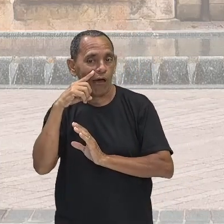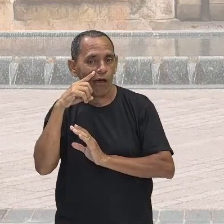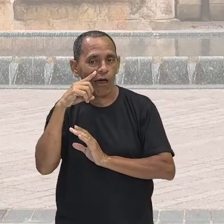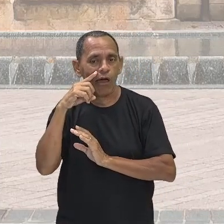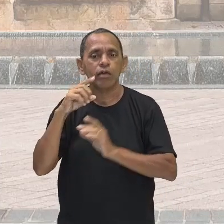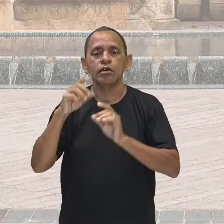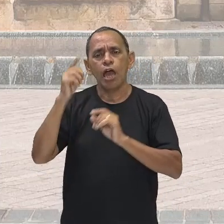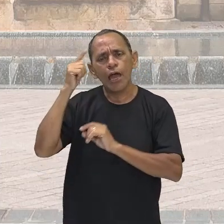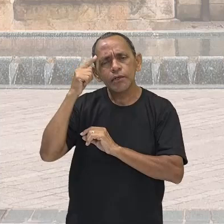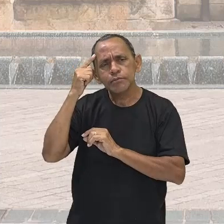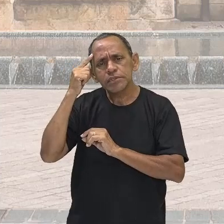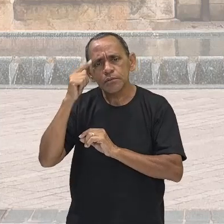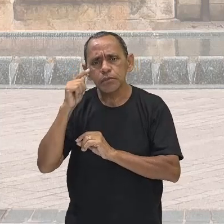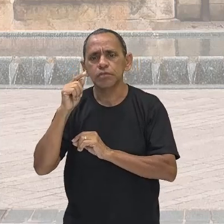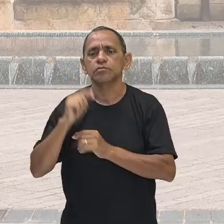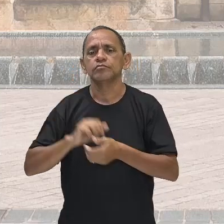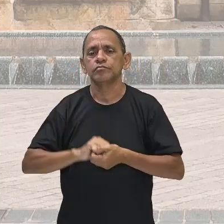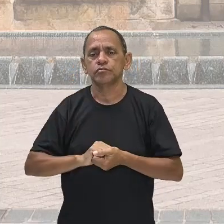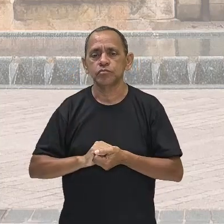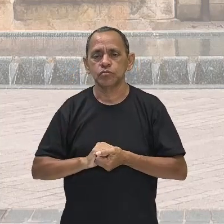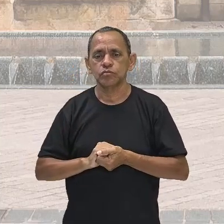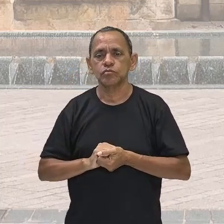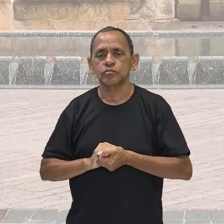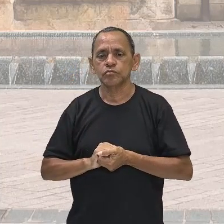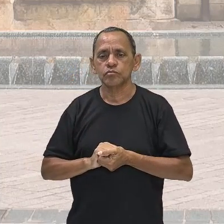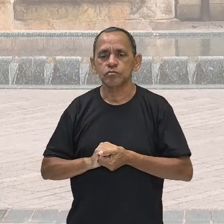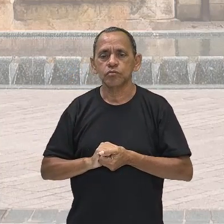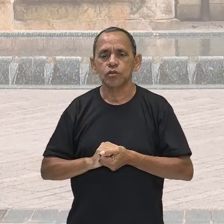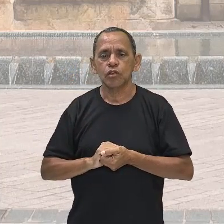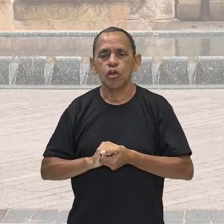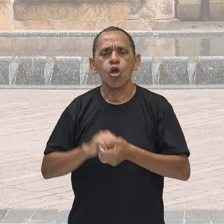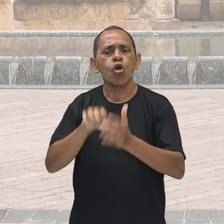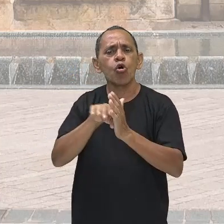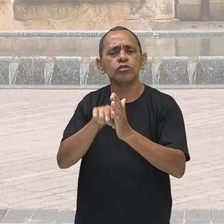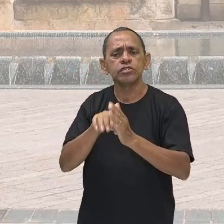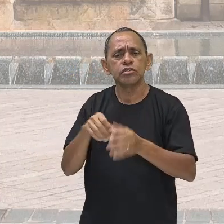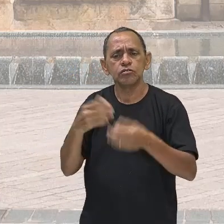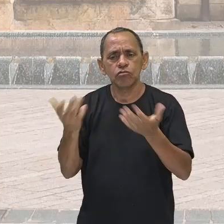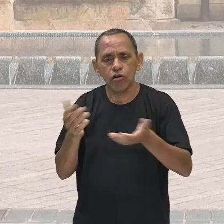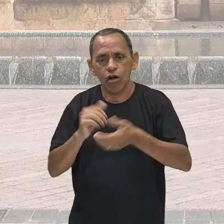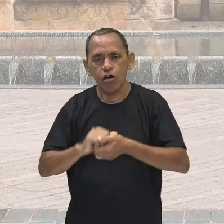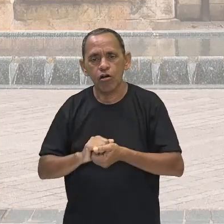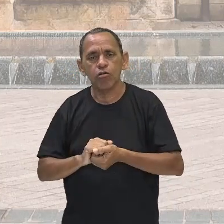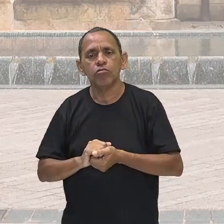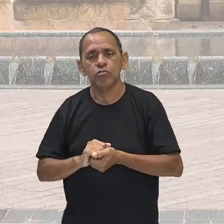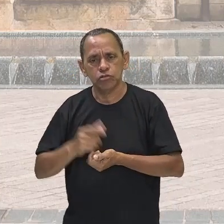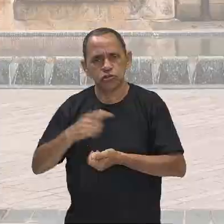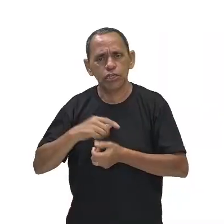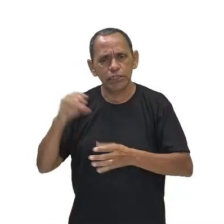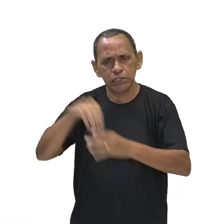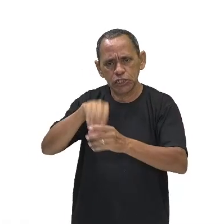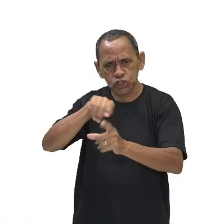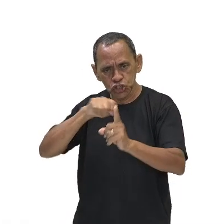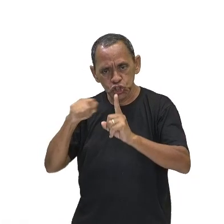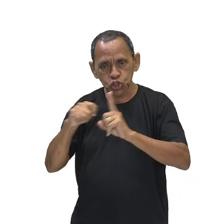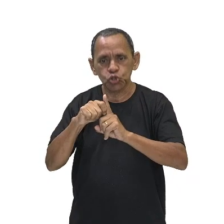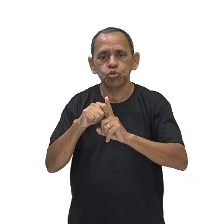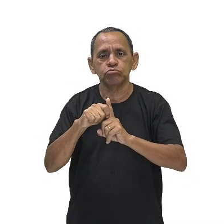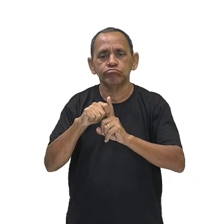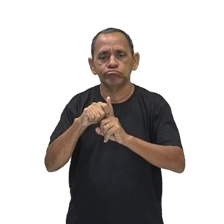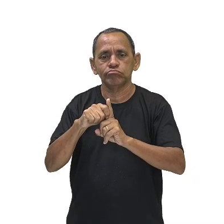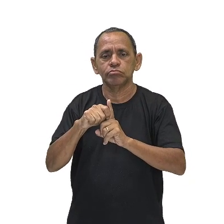fato social. Vamos ver qual é essa definição que é válida para todas as sociedades.